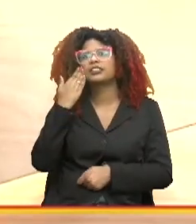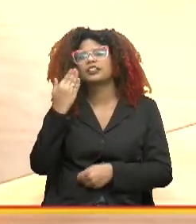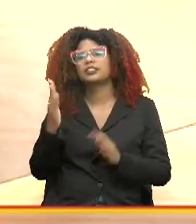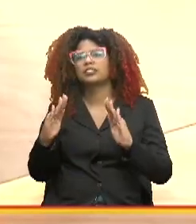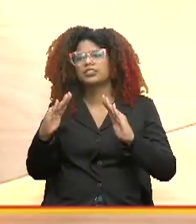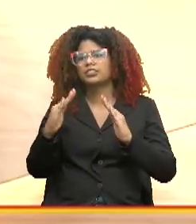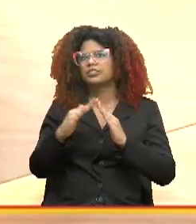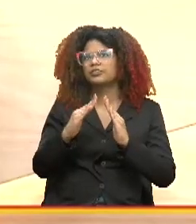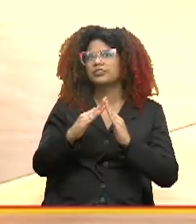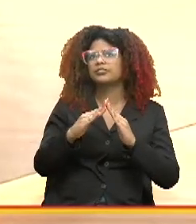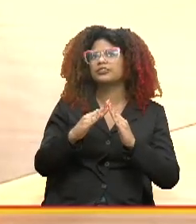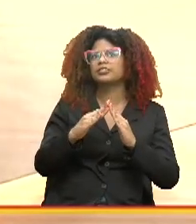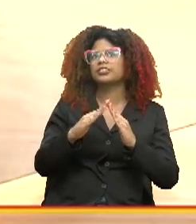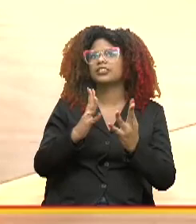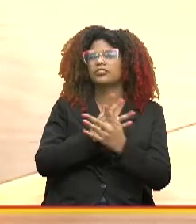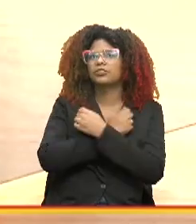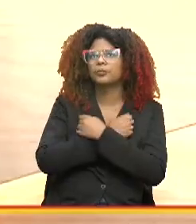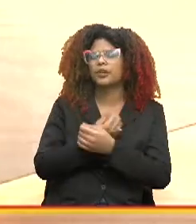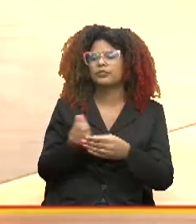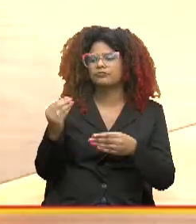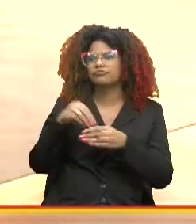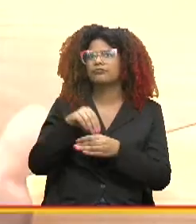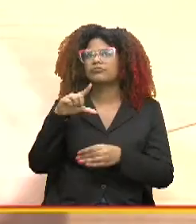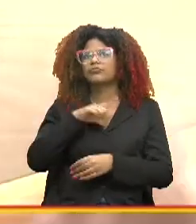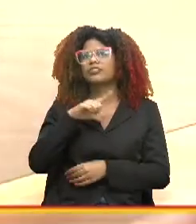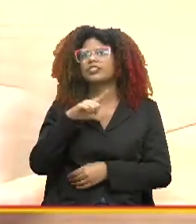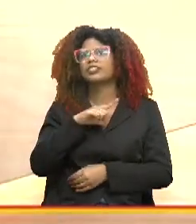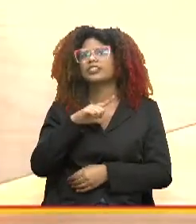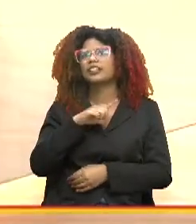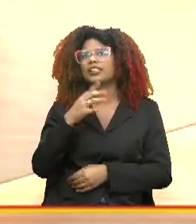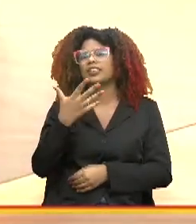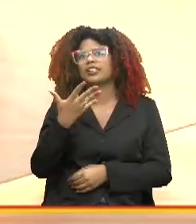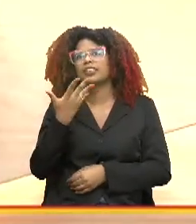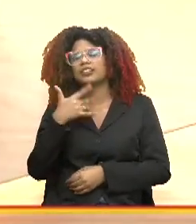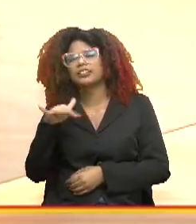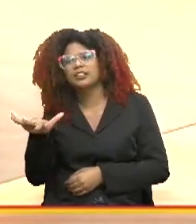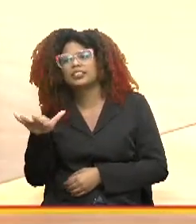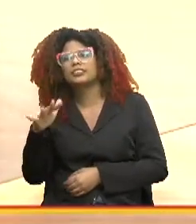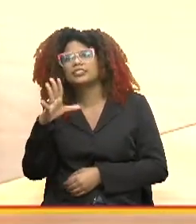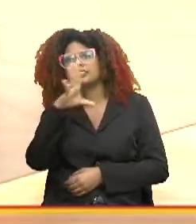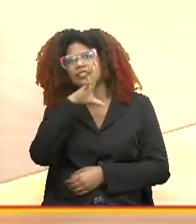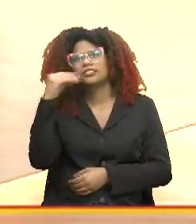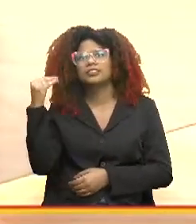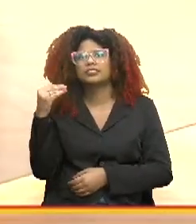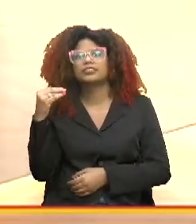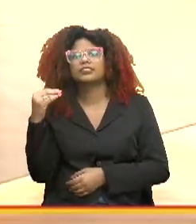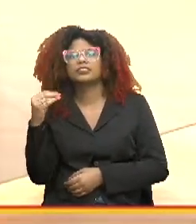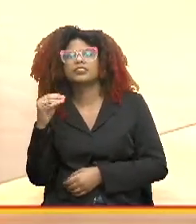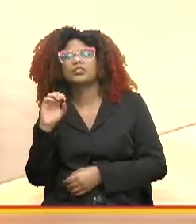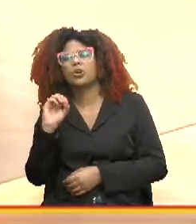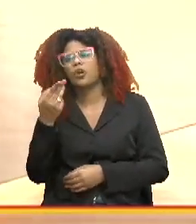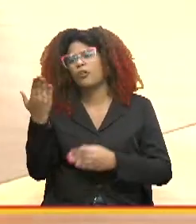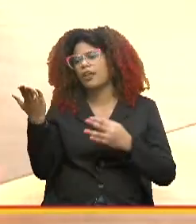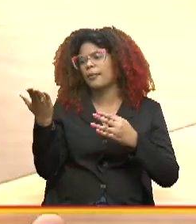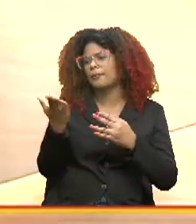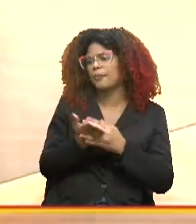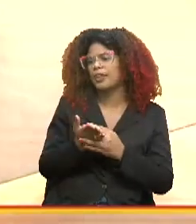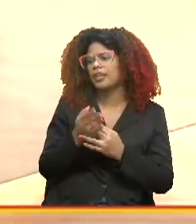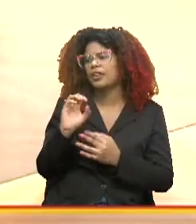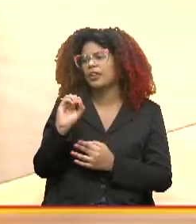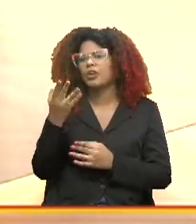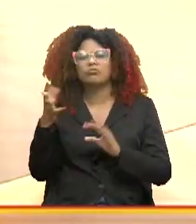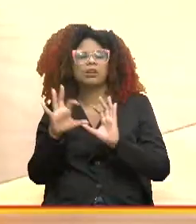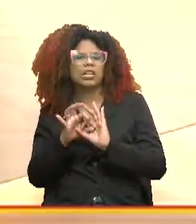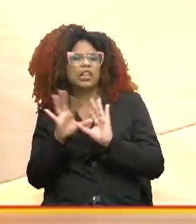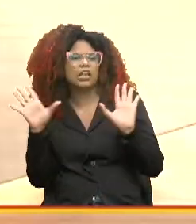crianças e adolescentes adoção como a gente já falou que hoje a gente tá numa geração ou eles são mais